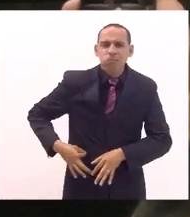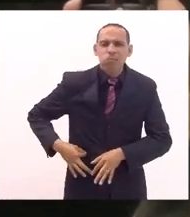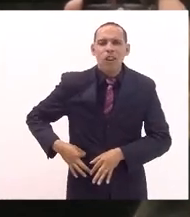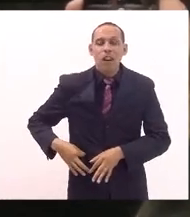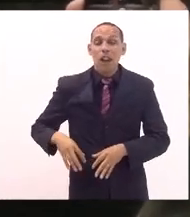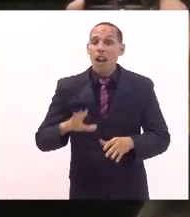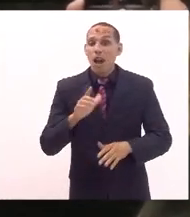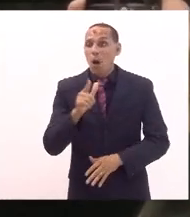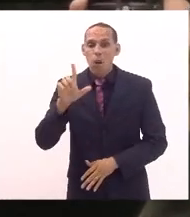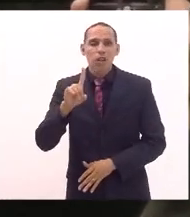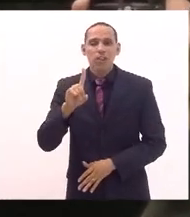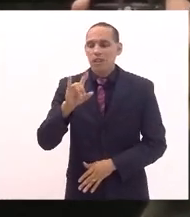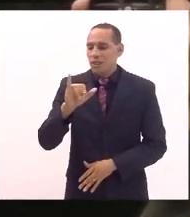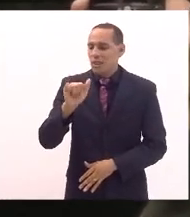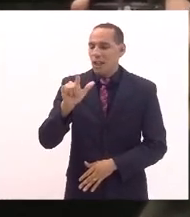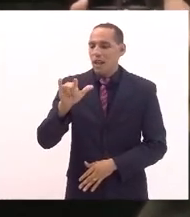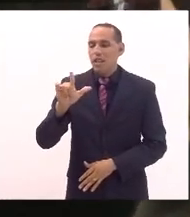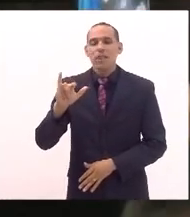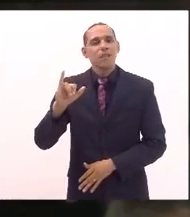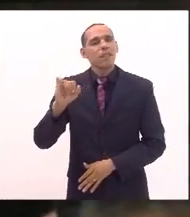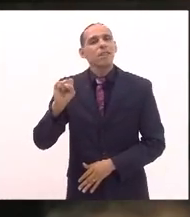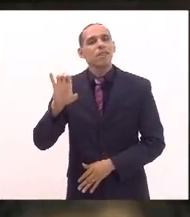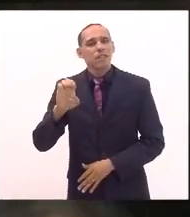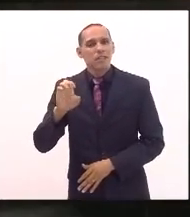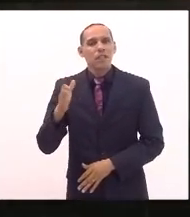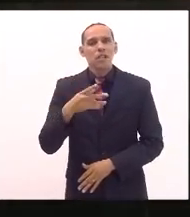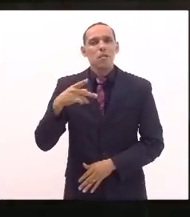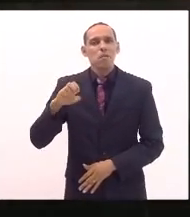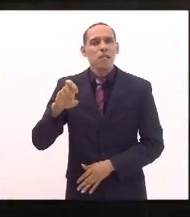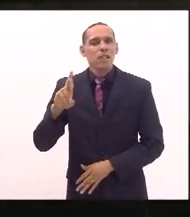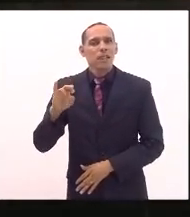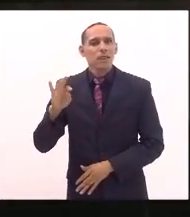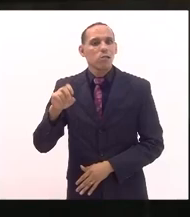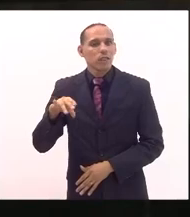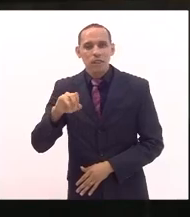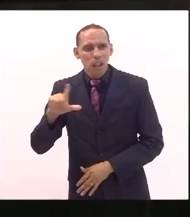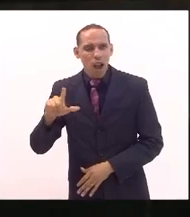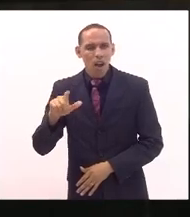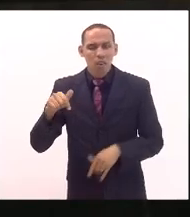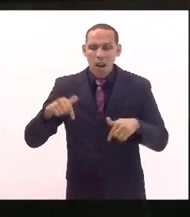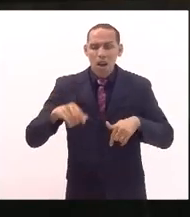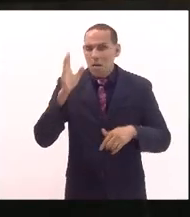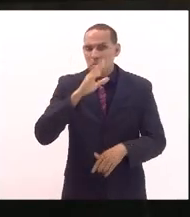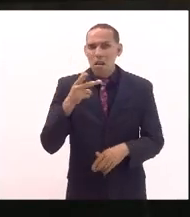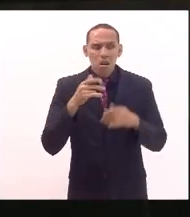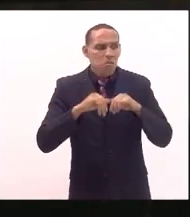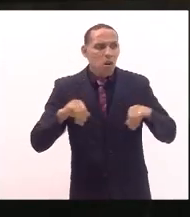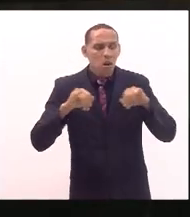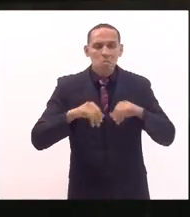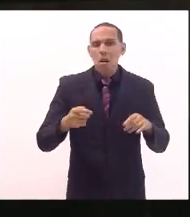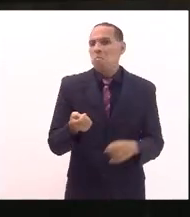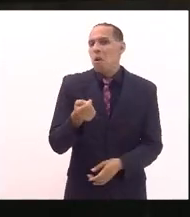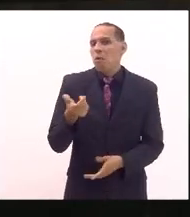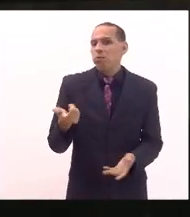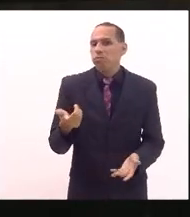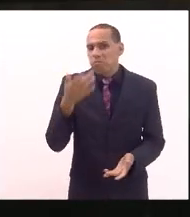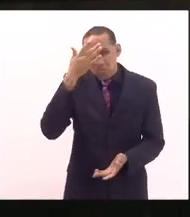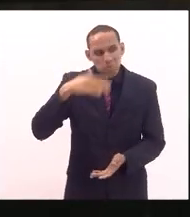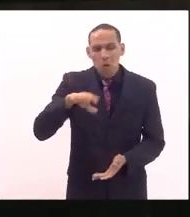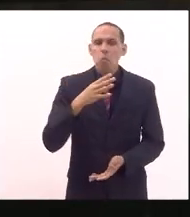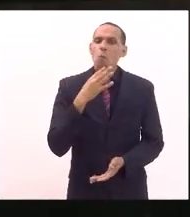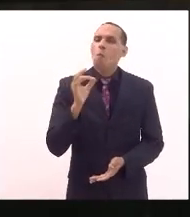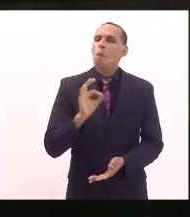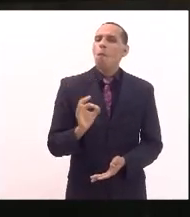diálise peritonial que tem 40 anos já que no Brasil ela não é muito difundida deputador waldeck é quase ninguém